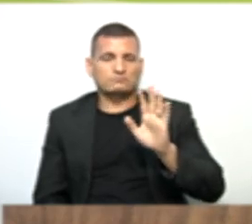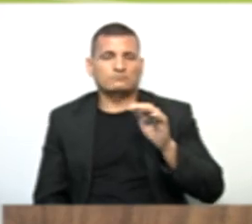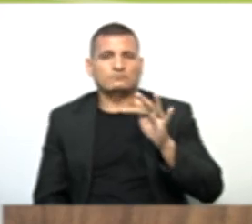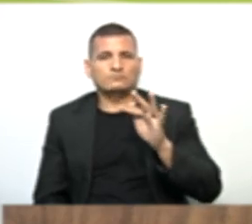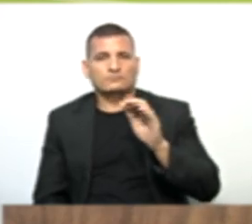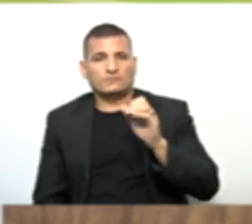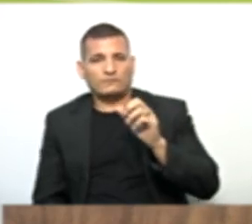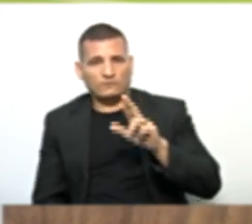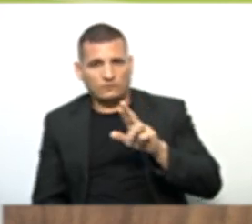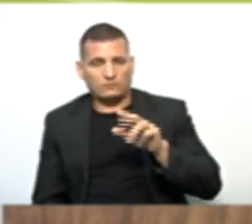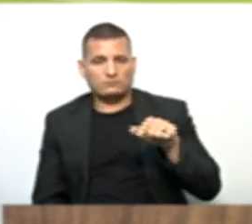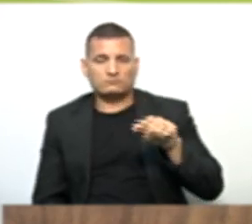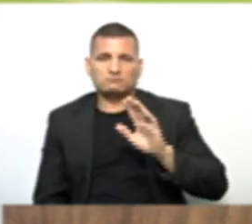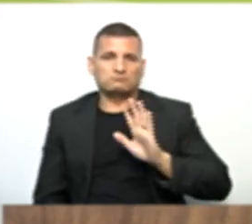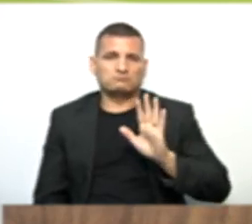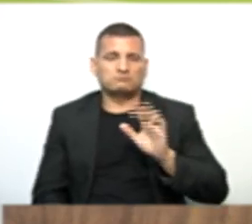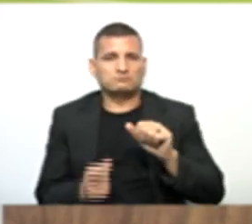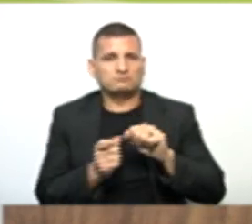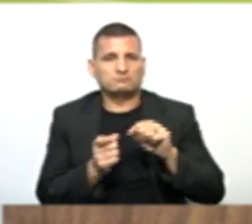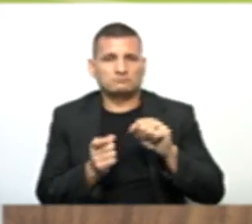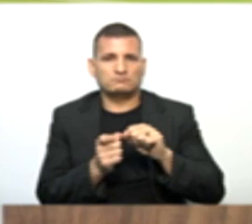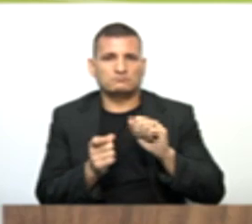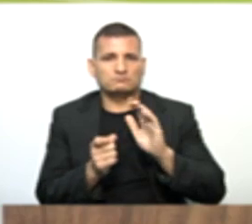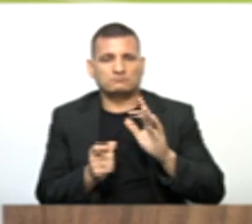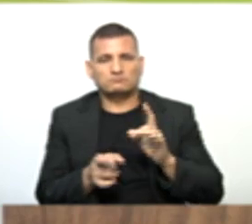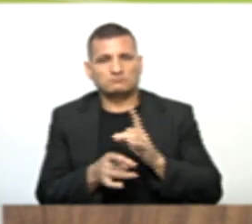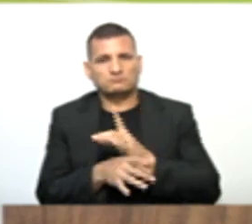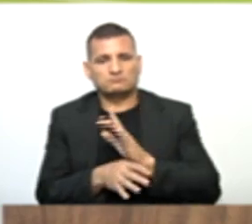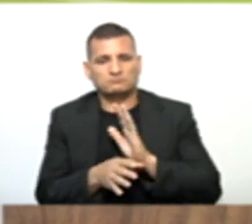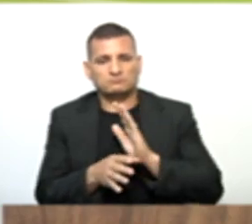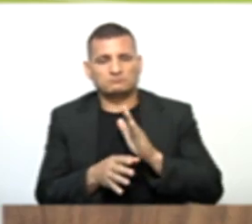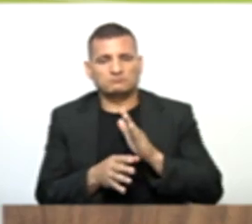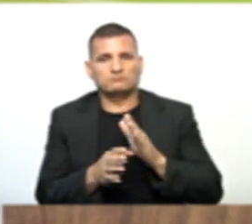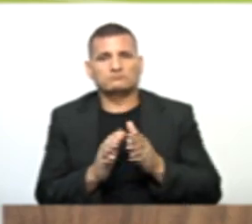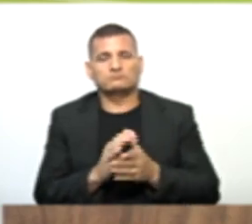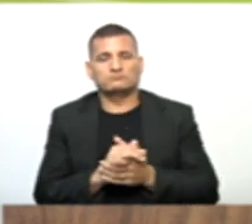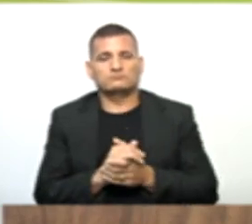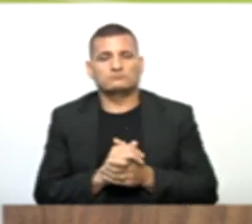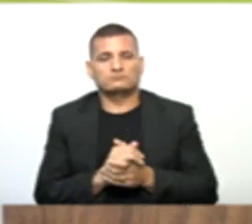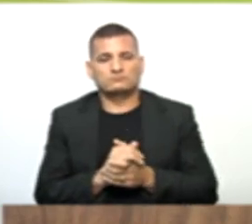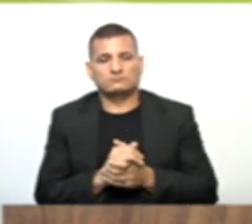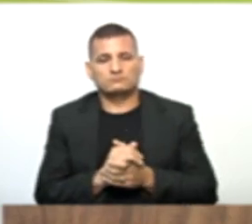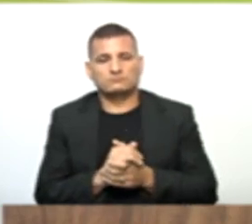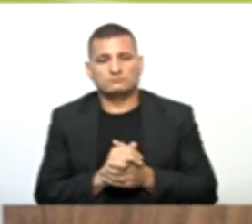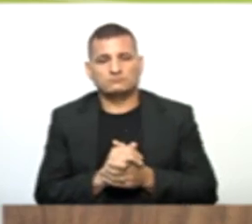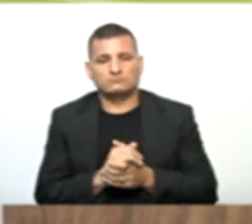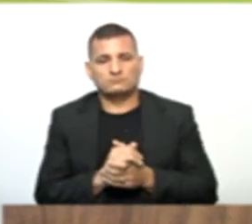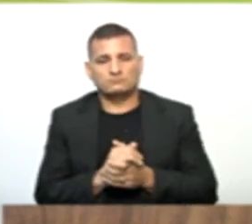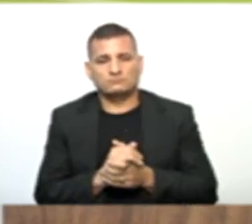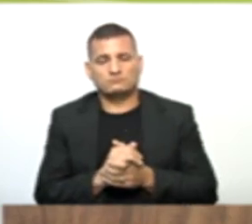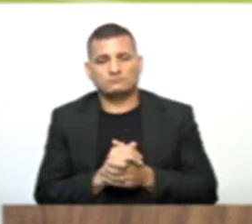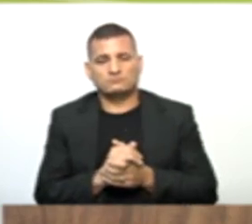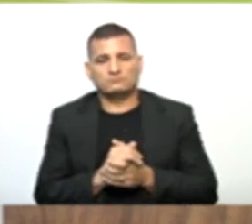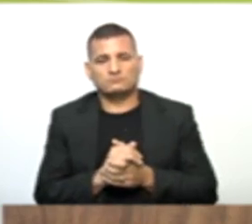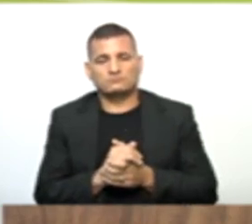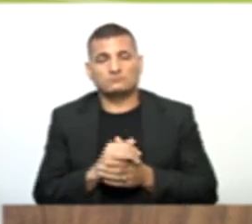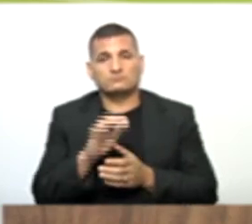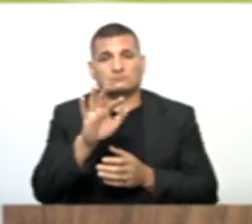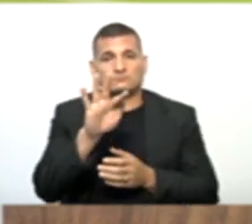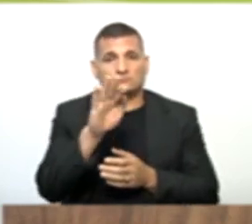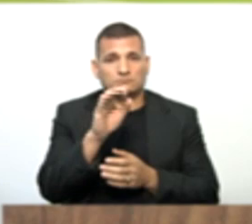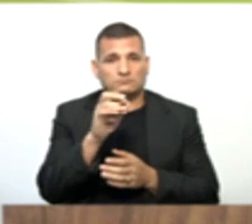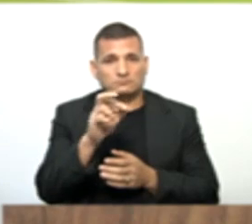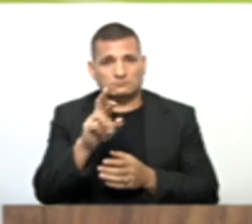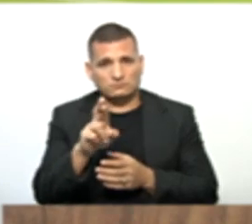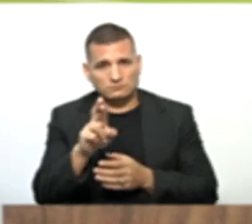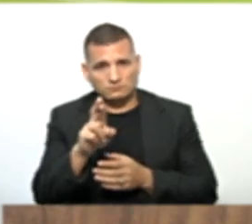faz isso automaticamente, esse incremento, né? A gente fala para, que é o for, um